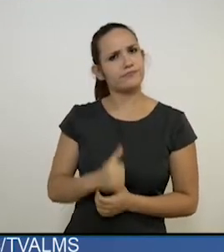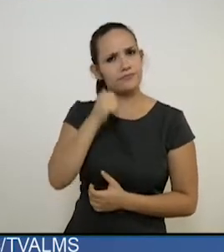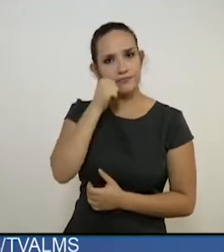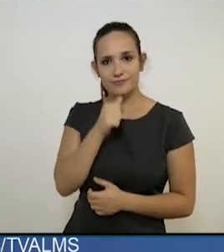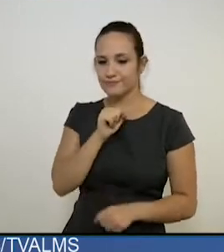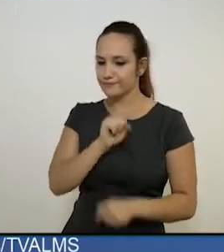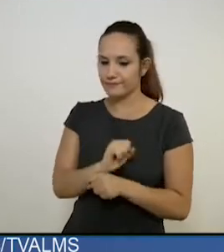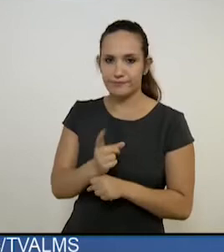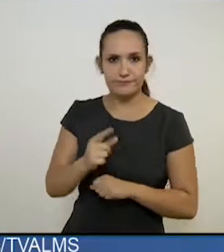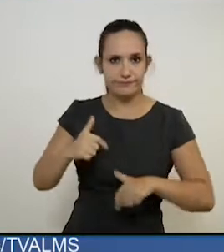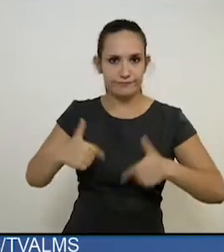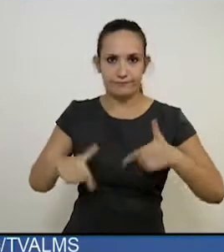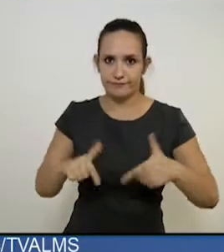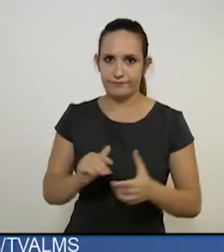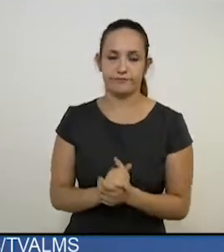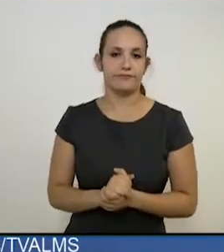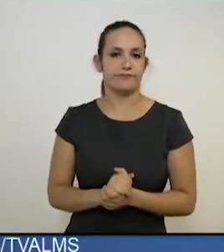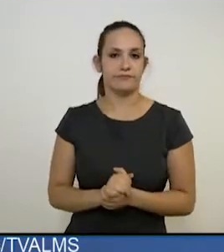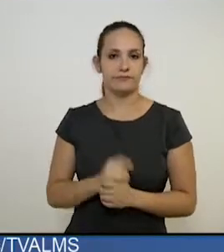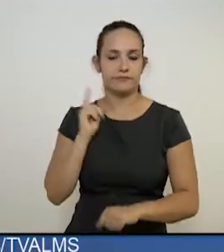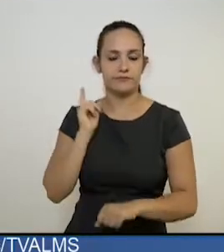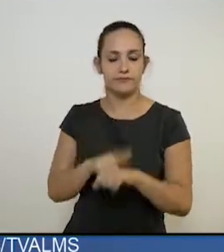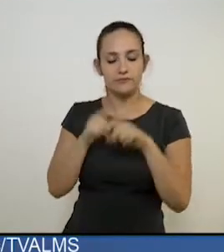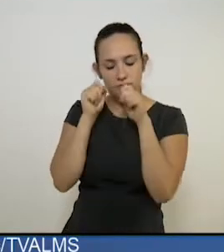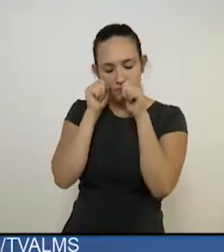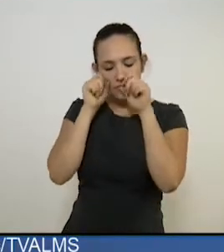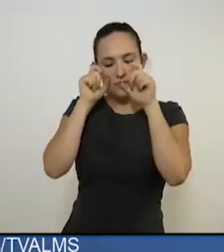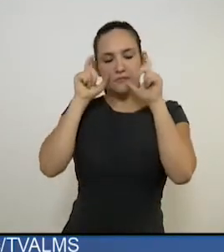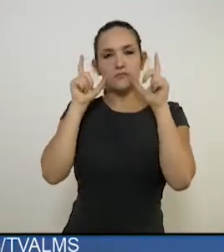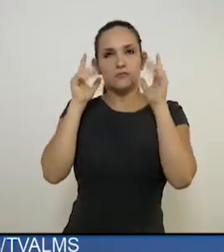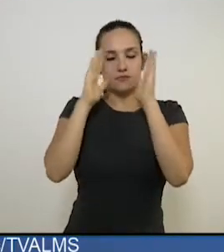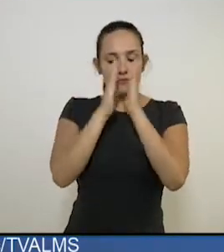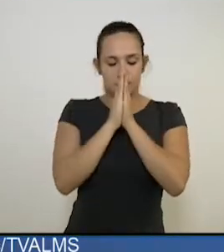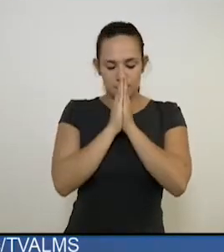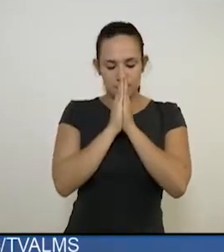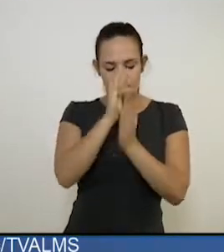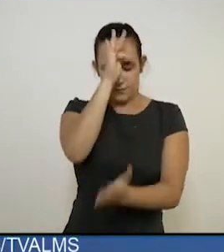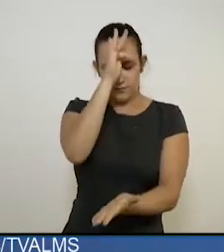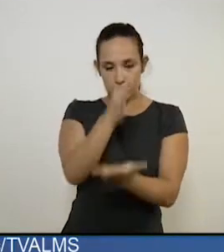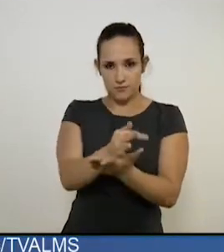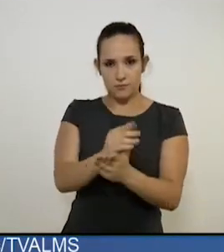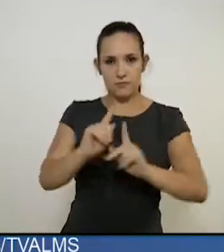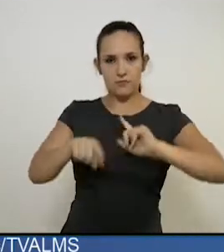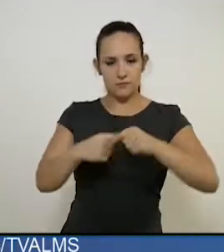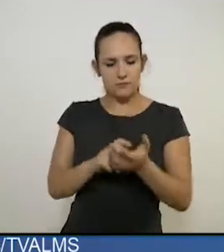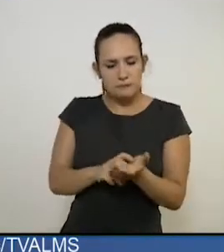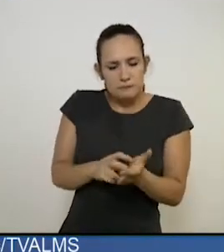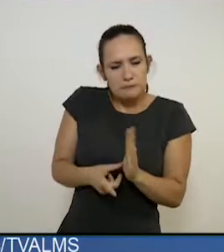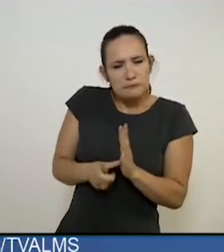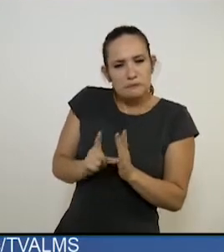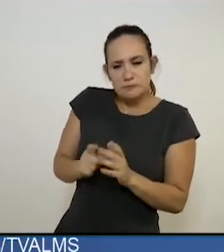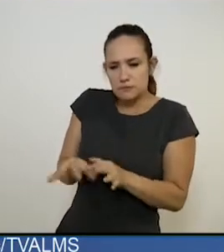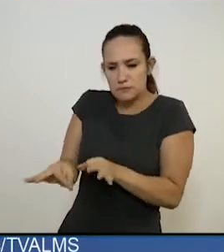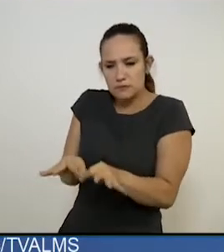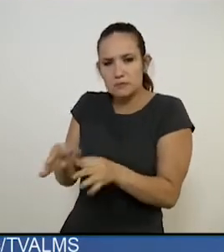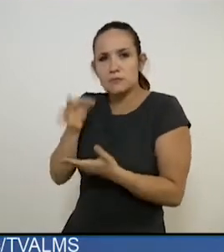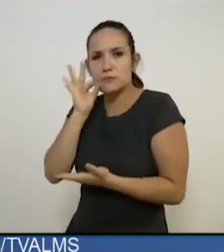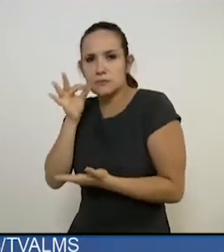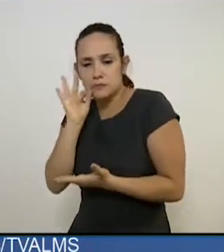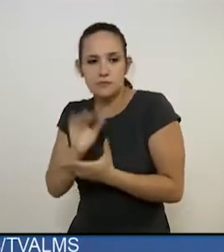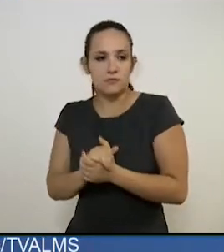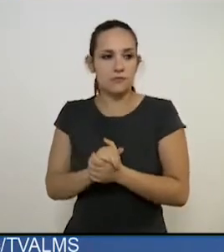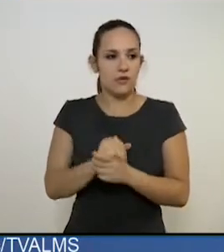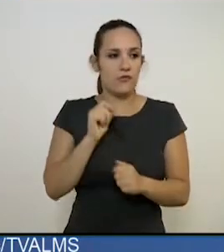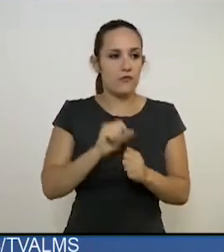para de trabalhar. Ao levantar, faz sua oração de fé. Cedo levanta, prepara o café. Prepara